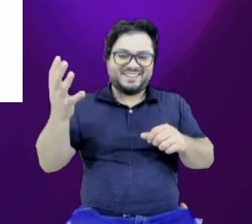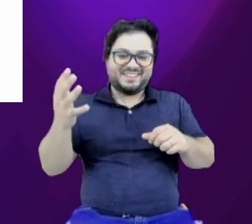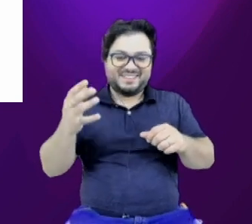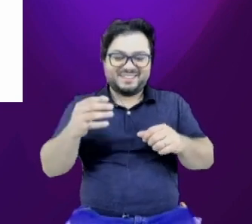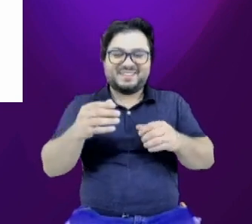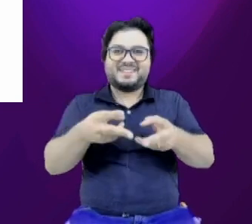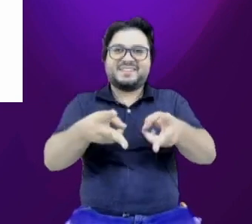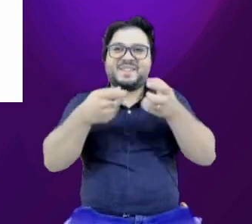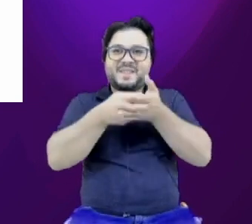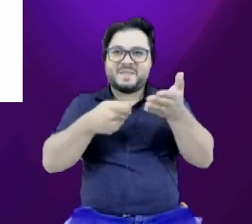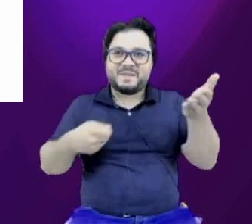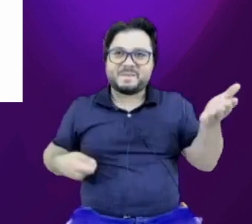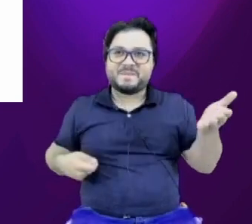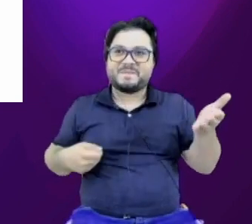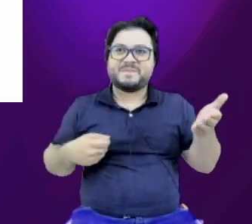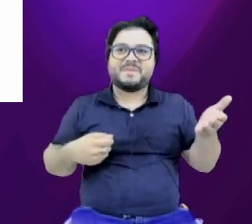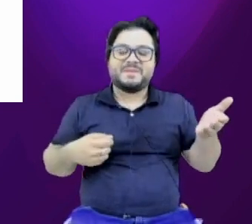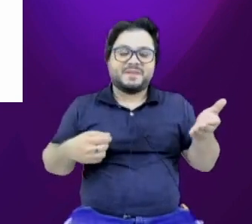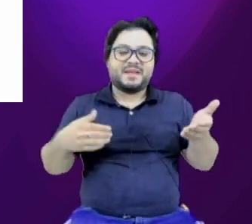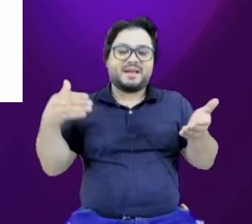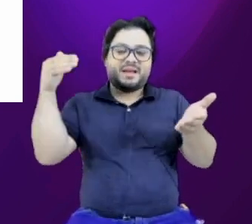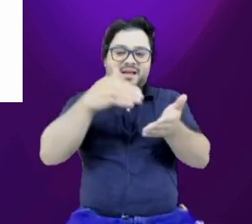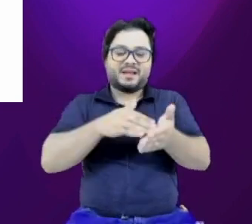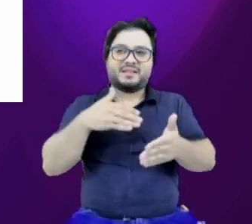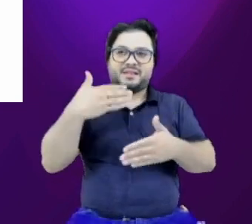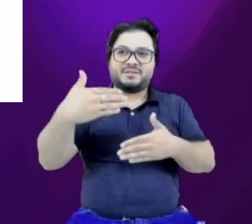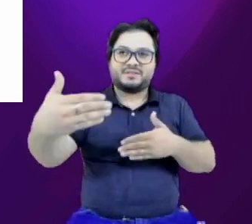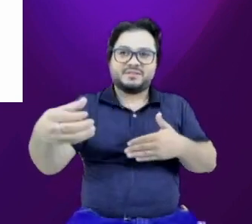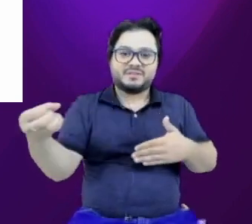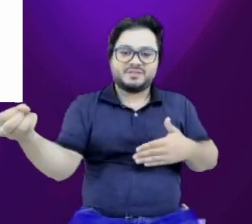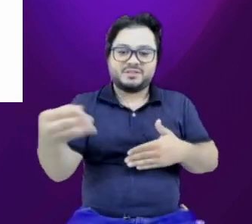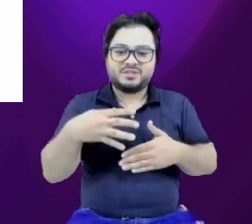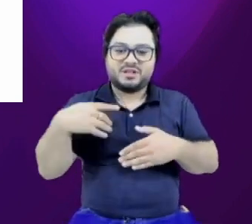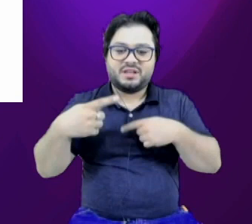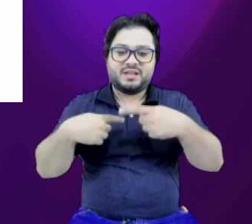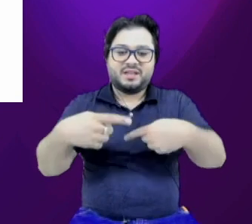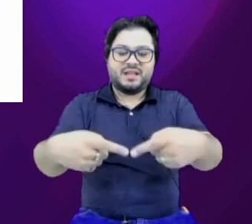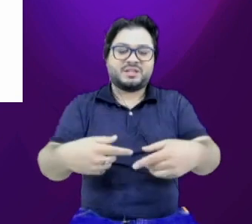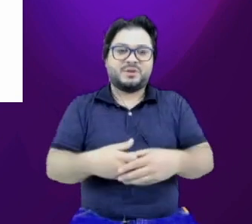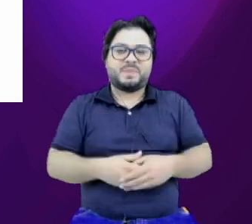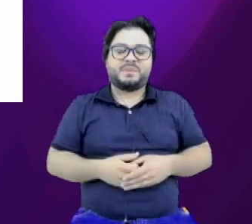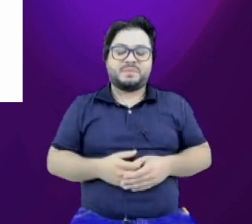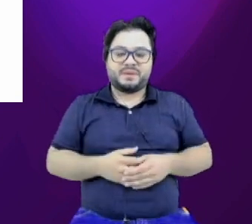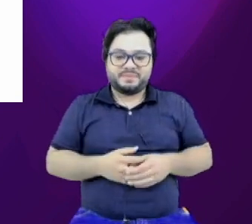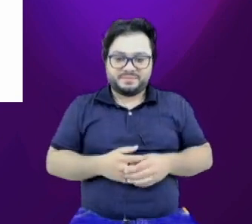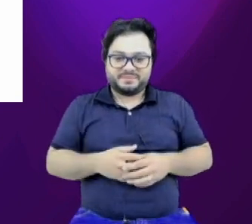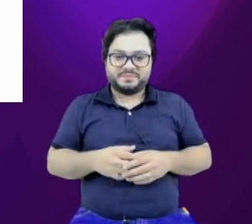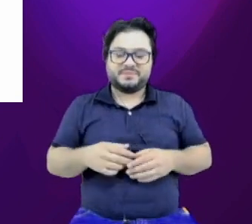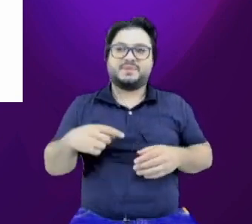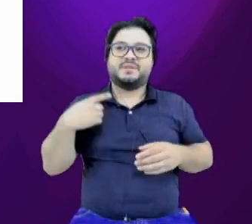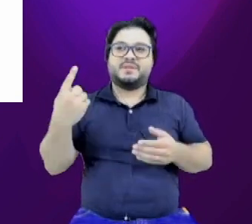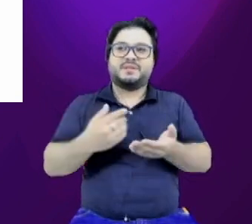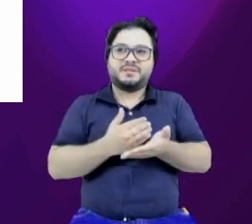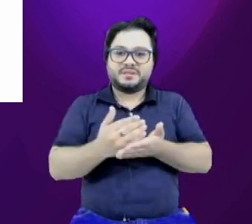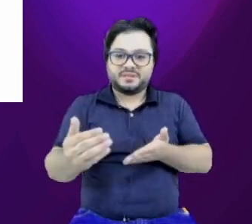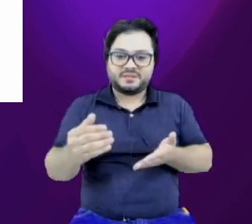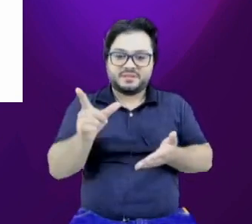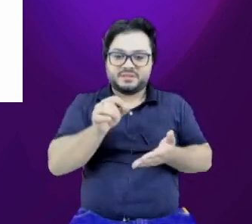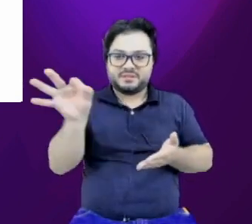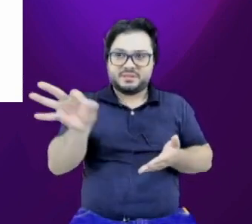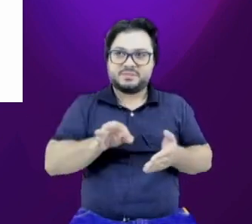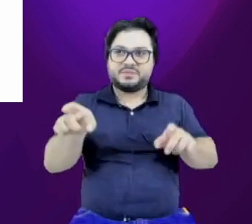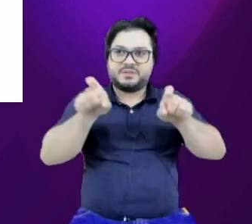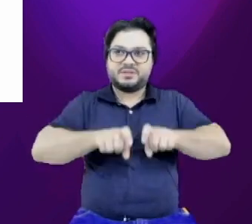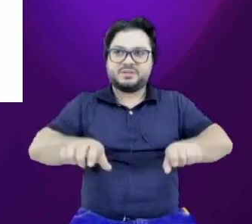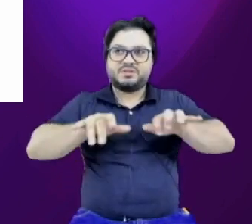básico daquela lâmina de HE até o sequenciamento de nova geração. e nós iniciamos 100% digital.